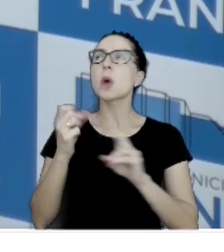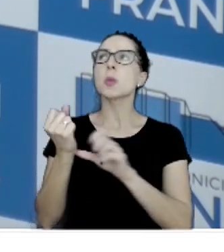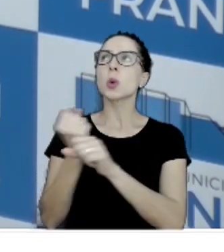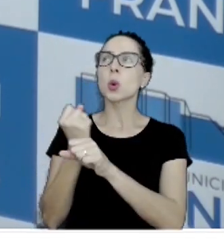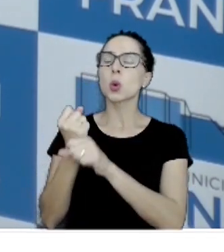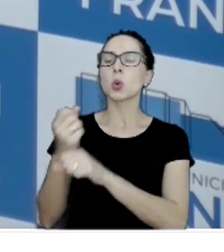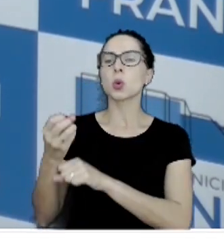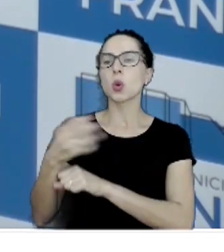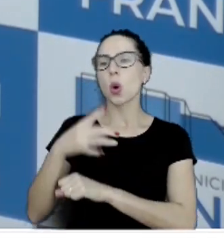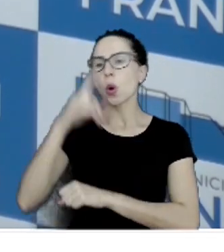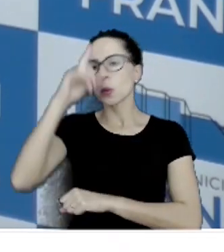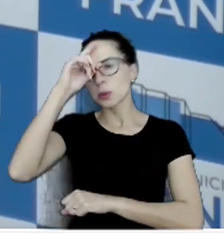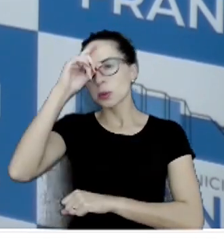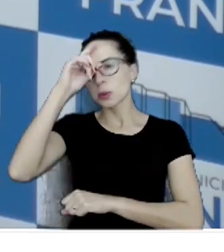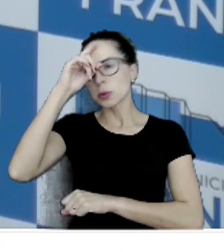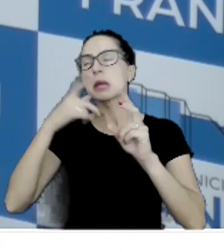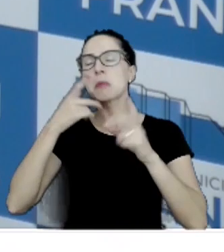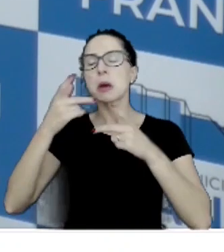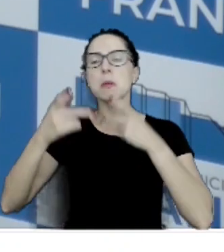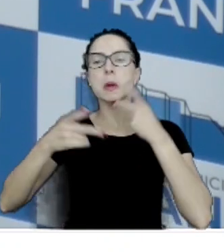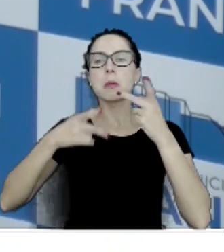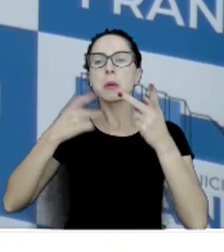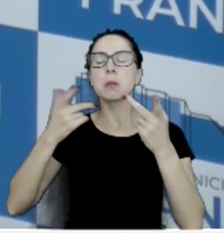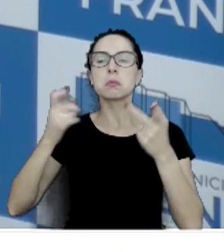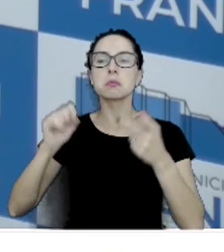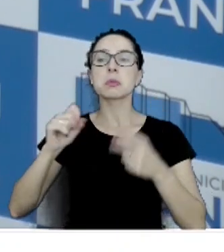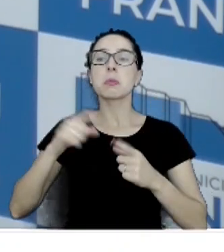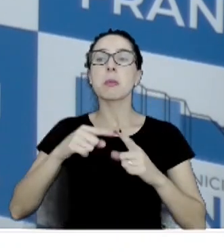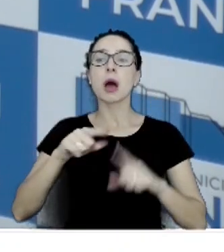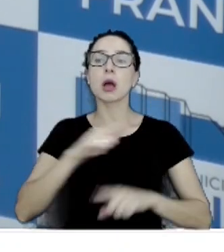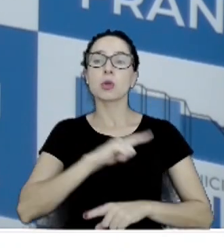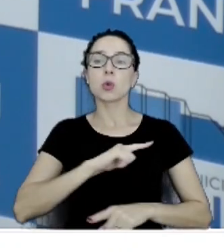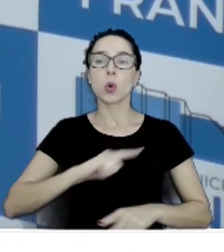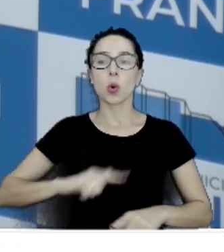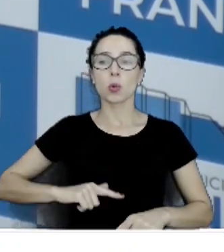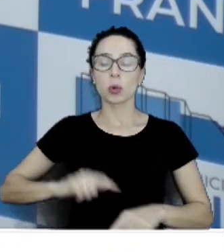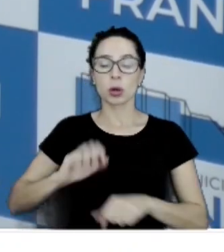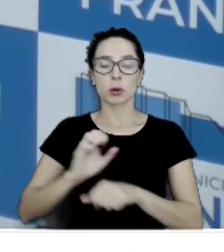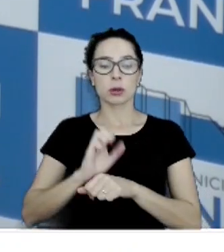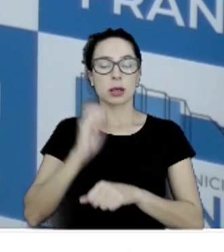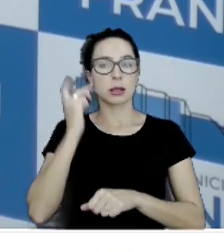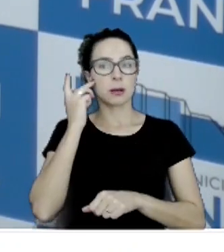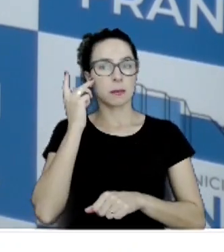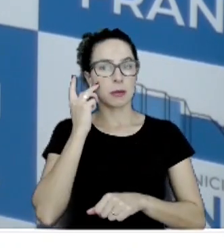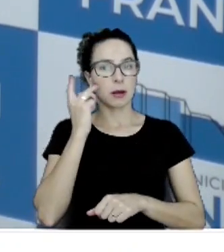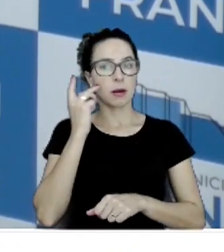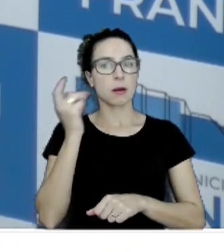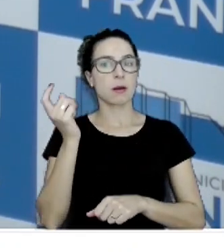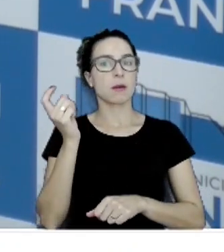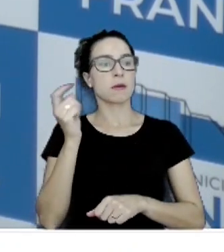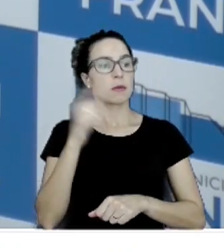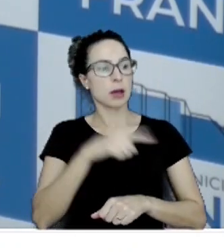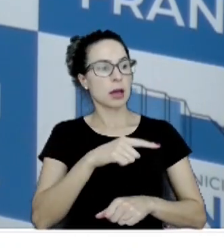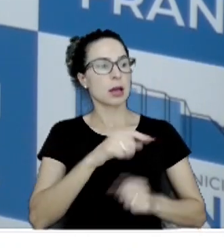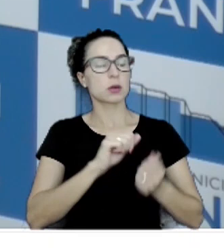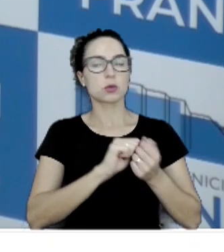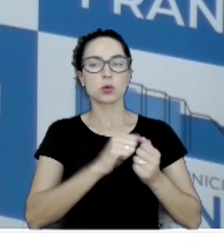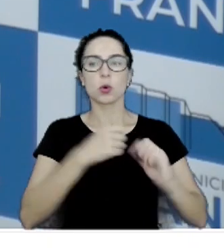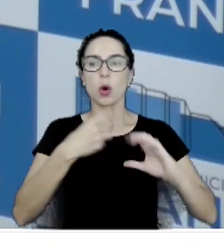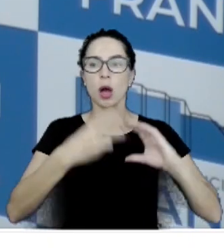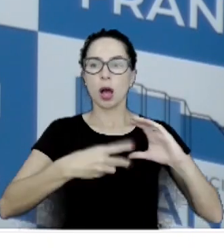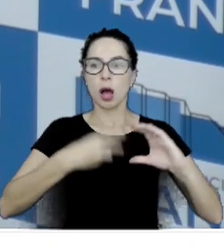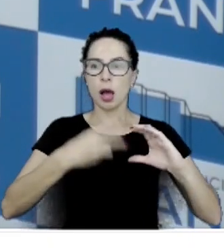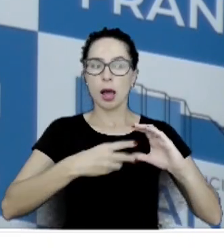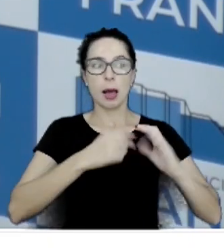hospital, veio, aí o governo do Estado de São Paulo fez um trabalho, a Câmara Municipal apoiou